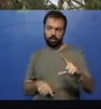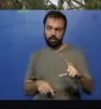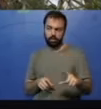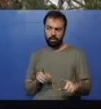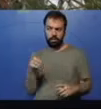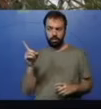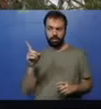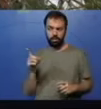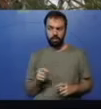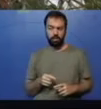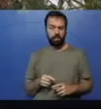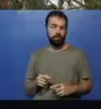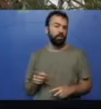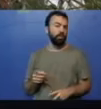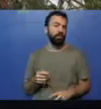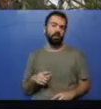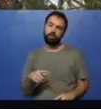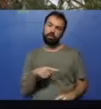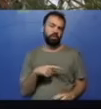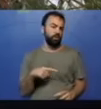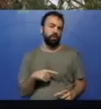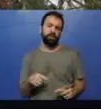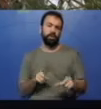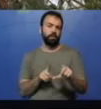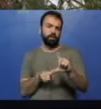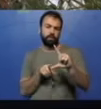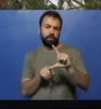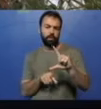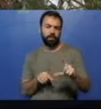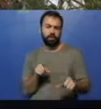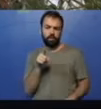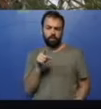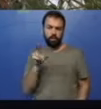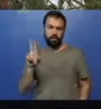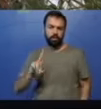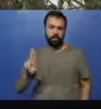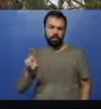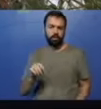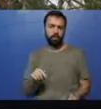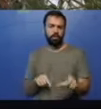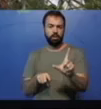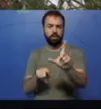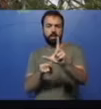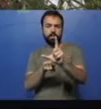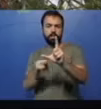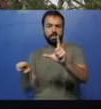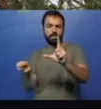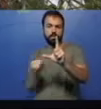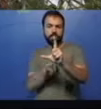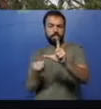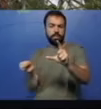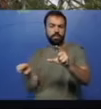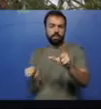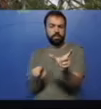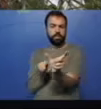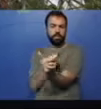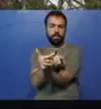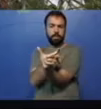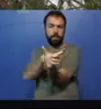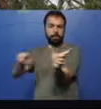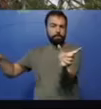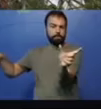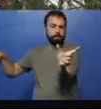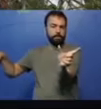exceção desse. Se não tiver a opção de colocar em itálico, você coloca em sublinhado, como está aqui. Um risco de fora a